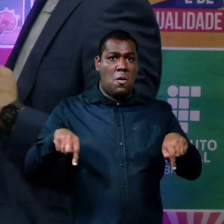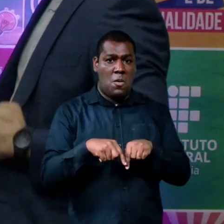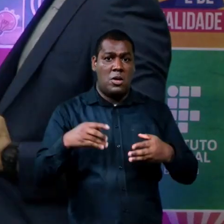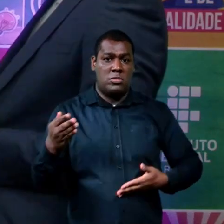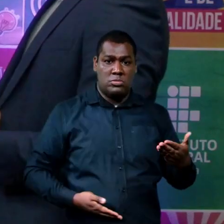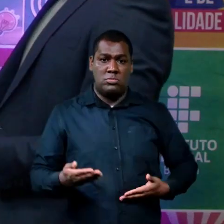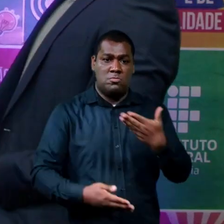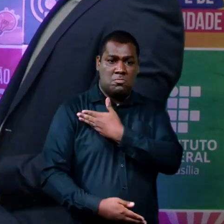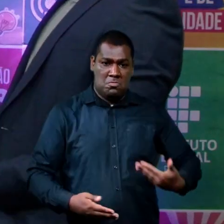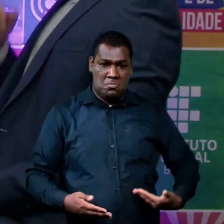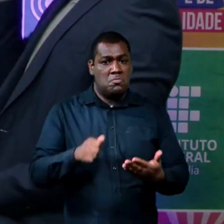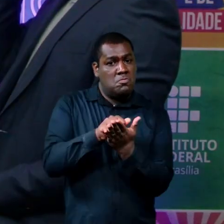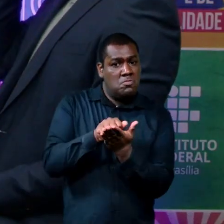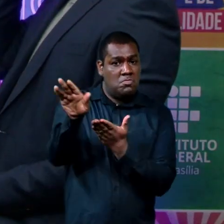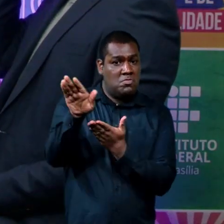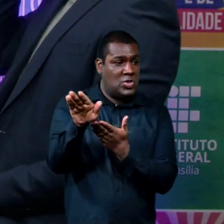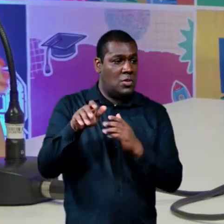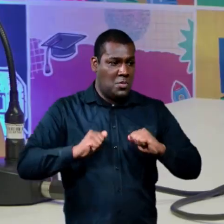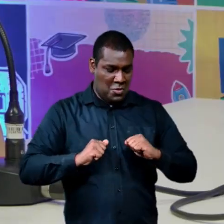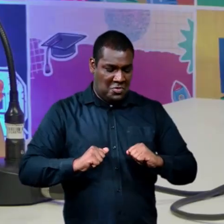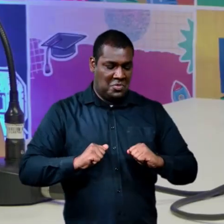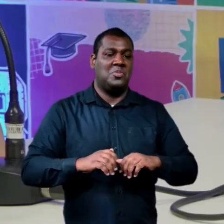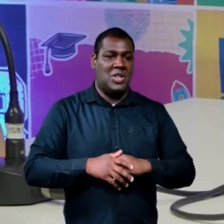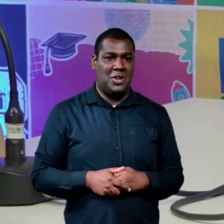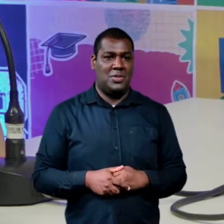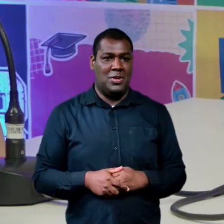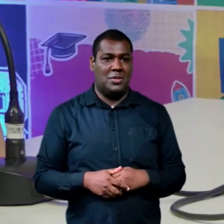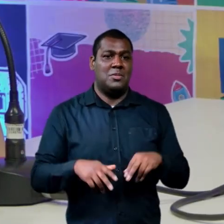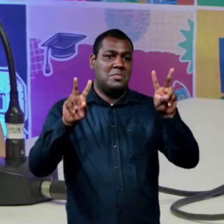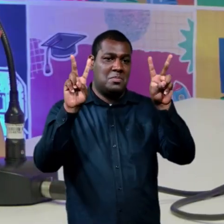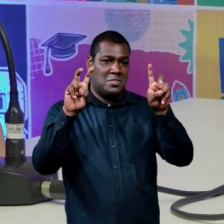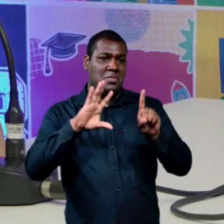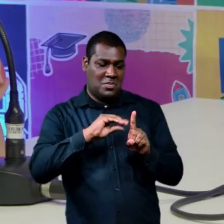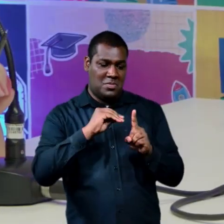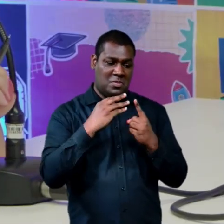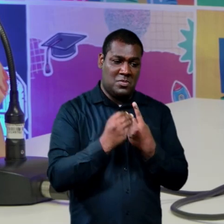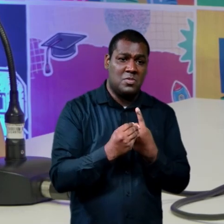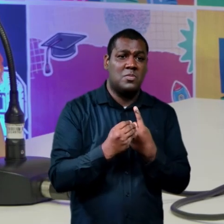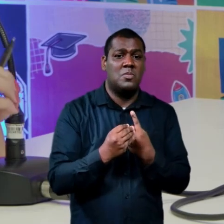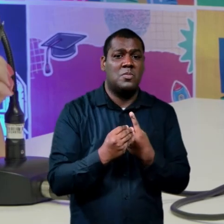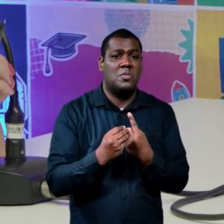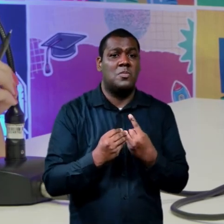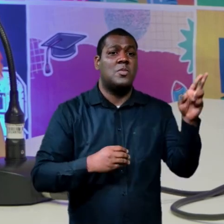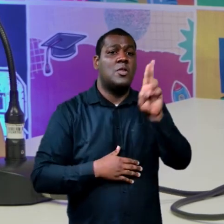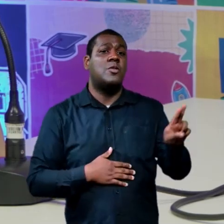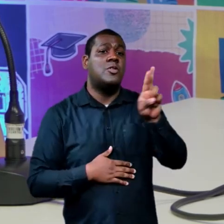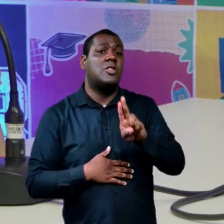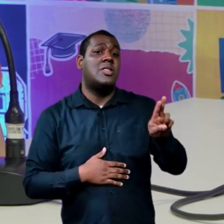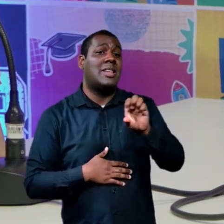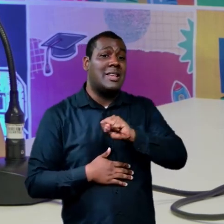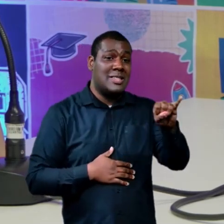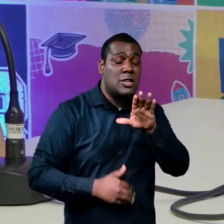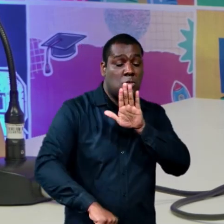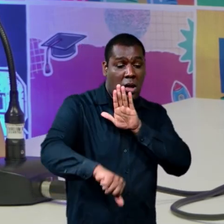então, vamos lá. O termo assédio sexual, devemos utilizá-lo em casos de situações